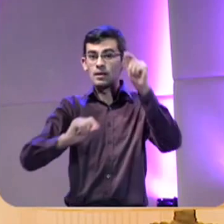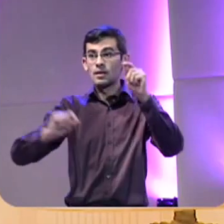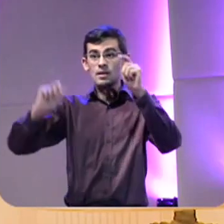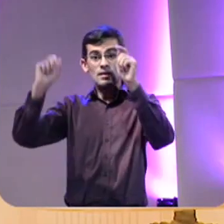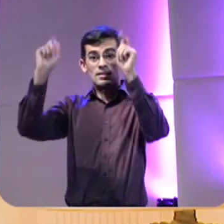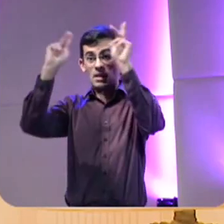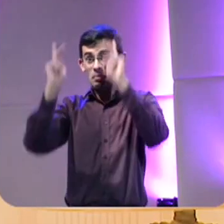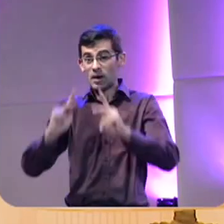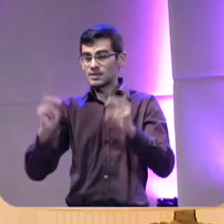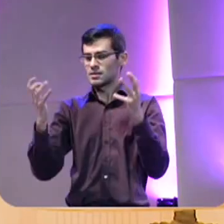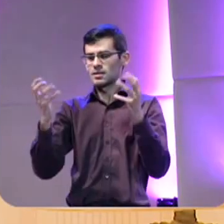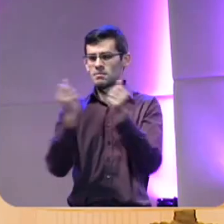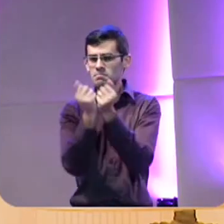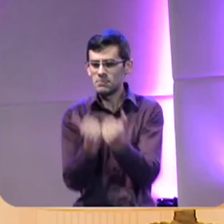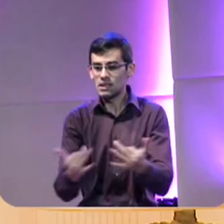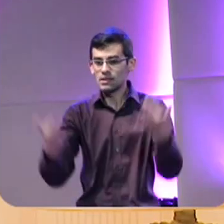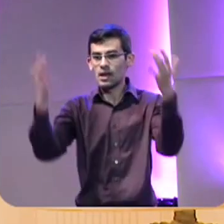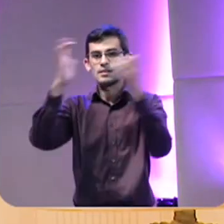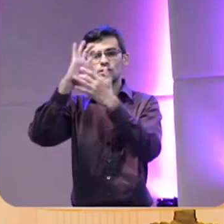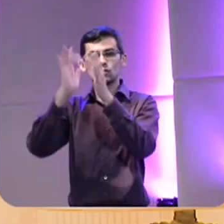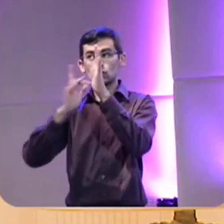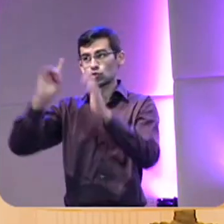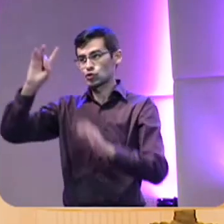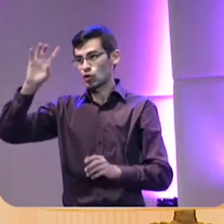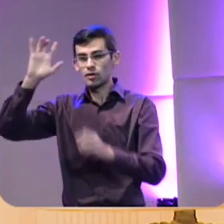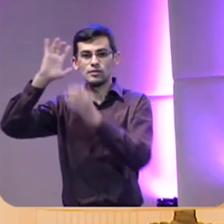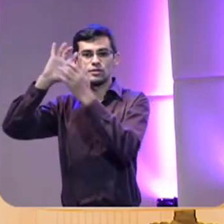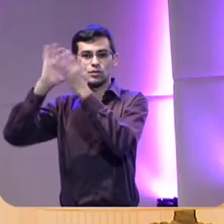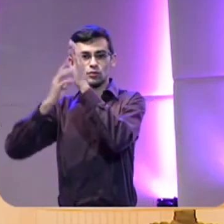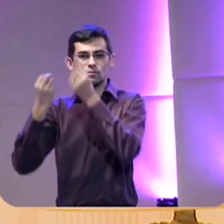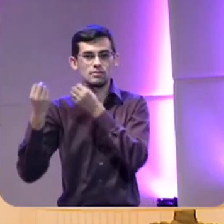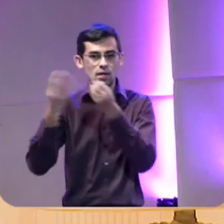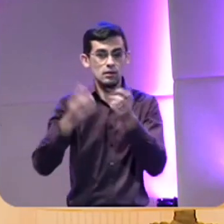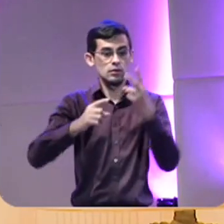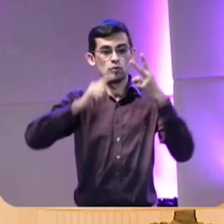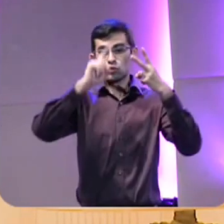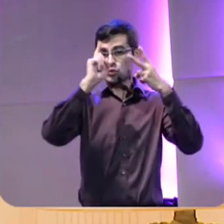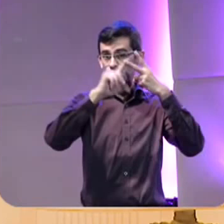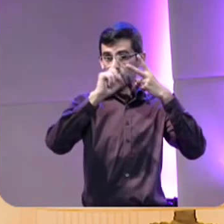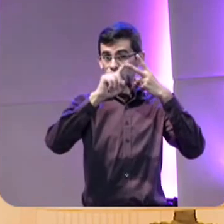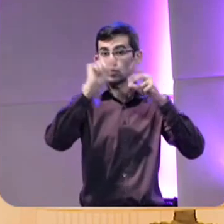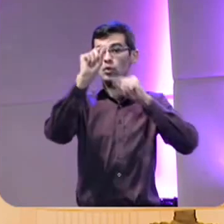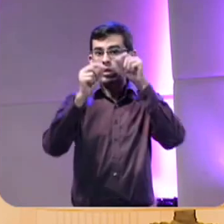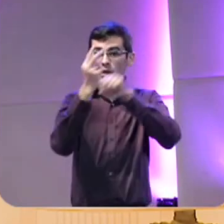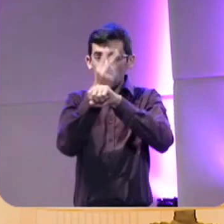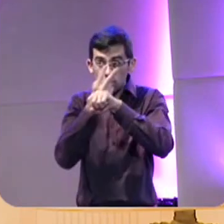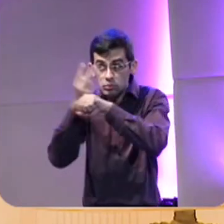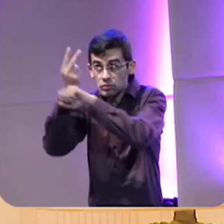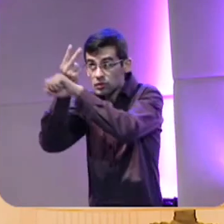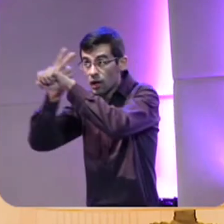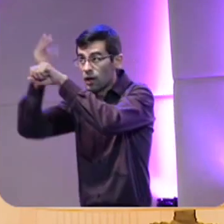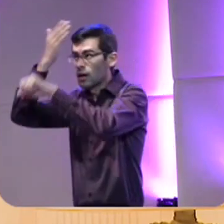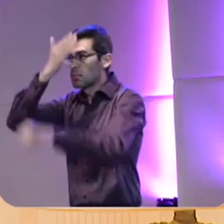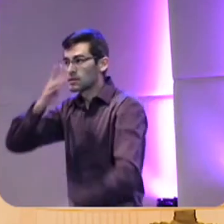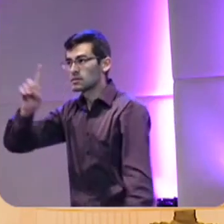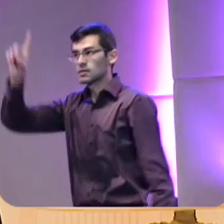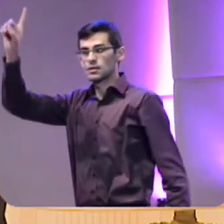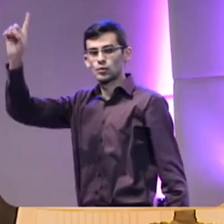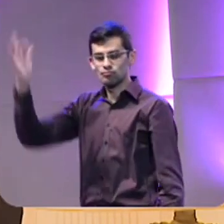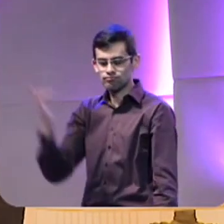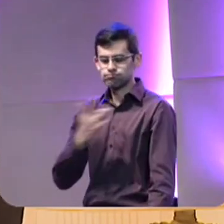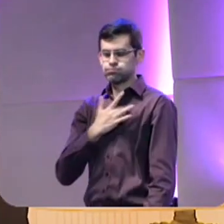é milagre de Jesus. Só Ele pode te dar. O segundo passo é buscar a presença, o